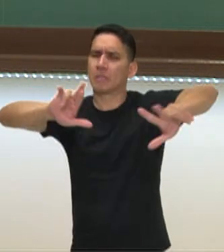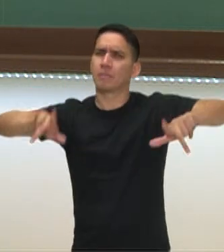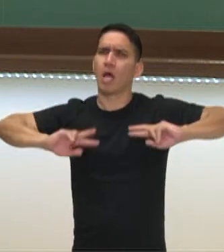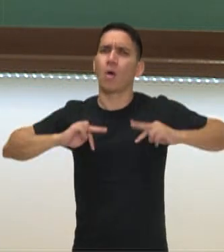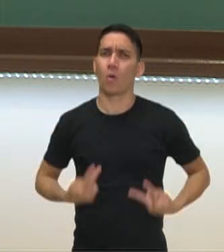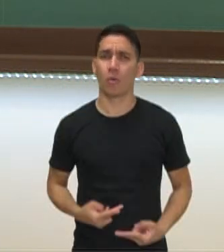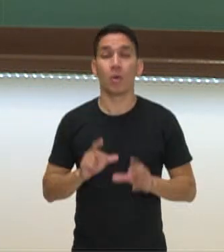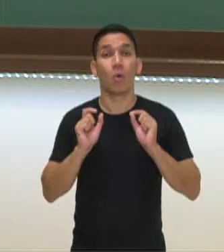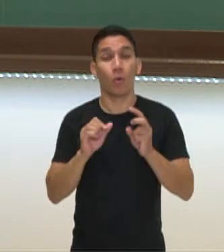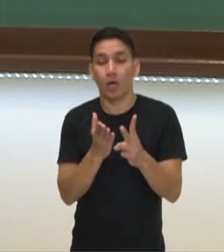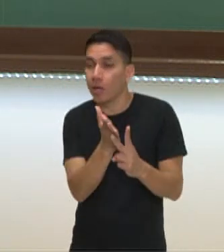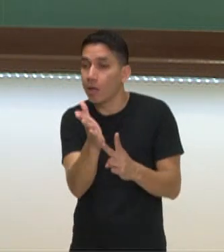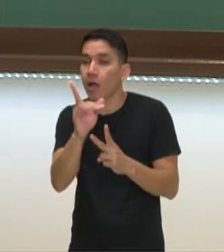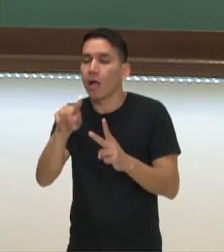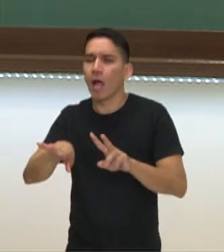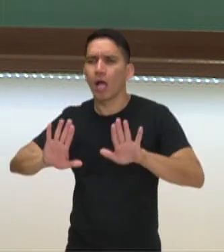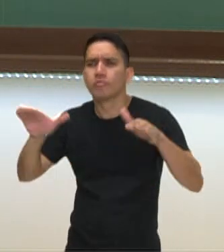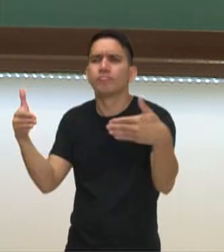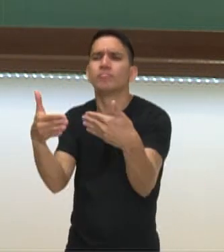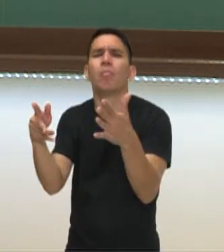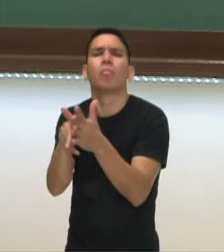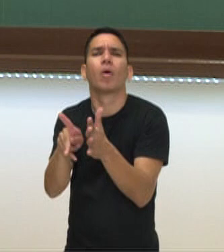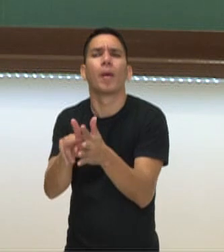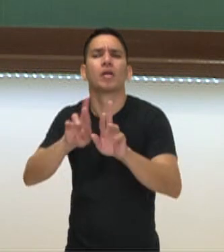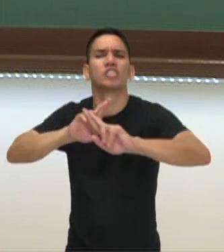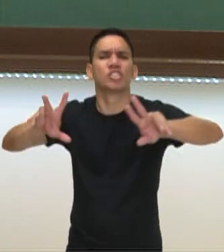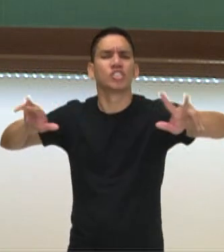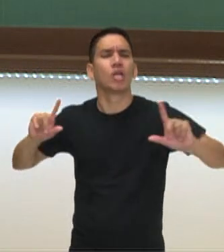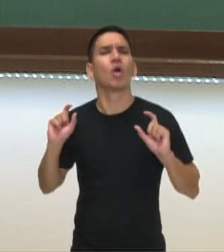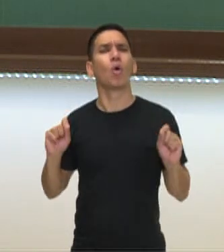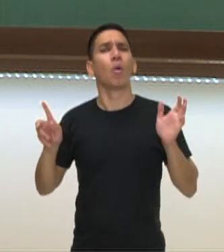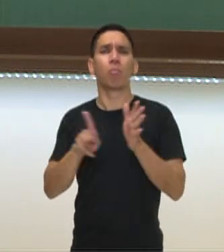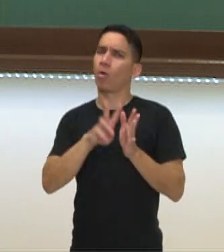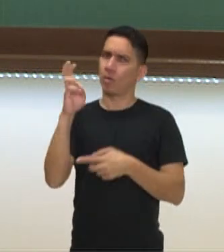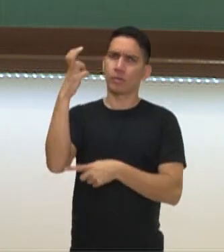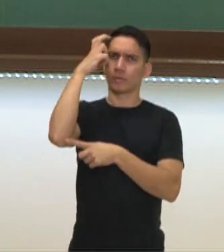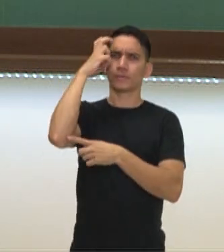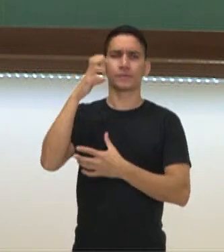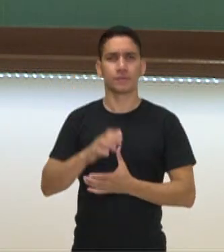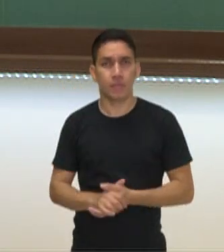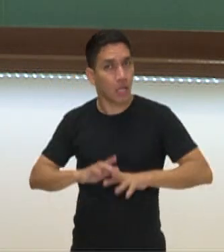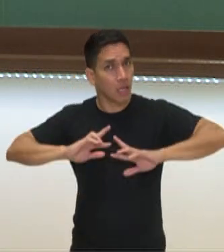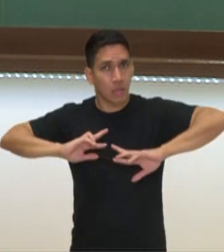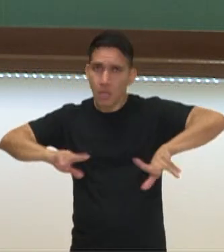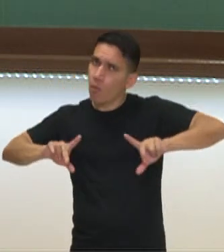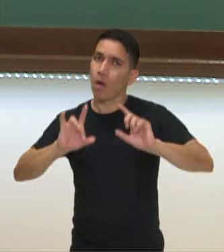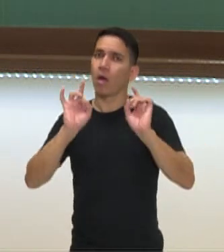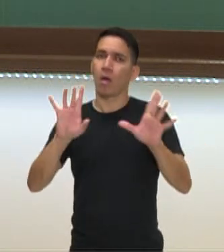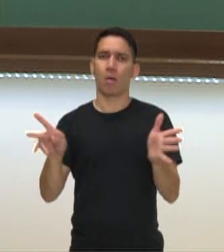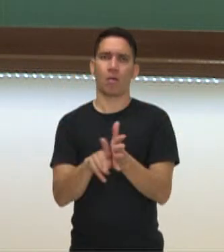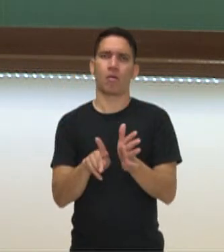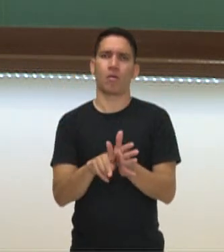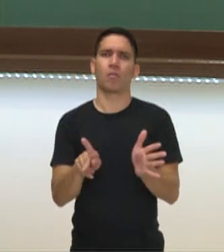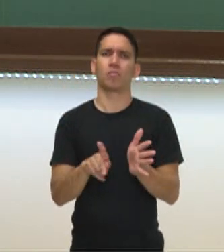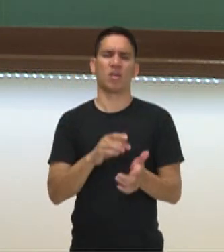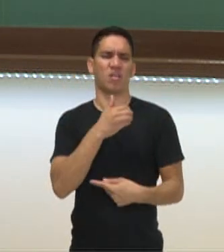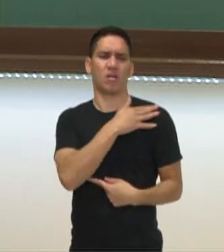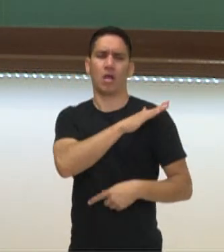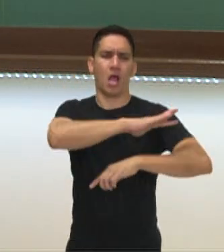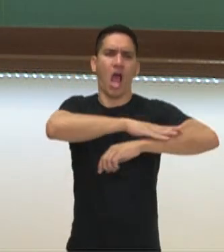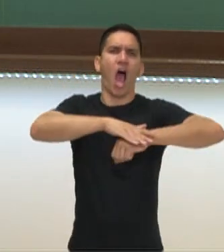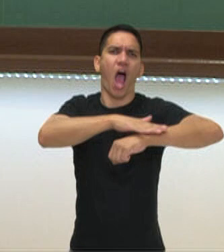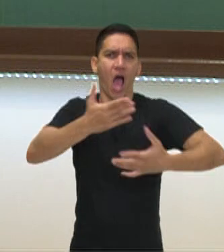é o caminho de encarar a diversidade como uma diversidade cultural e não mais como uma diversidade